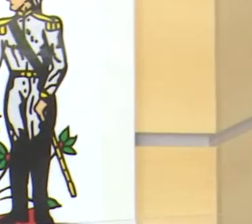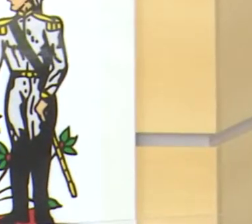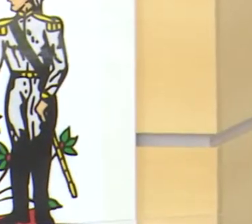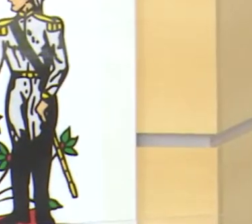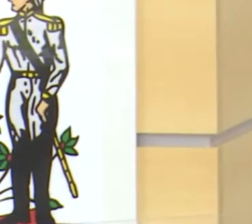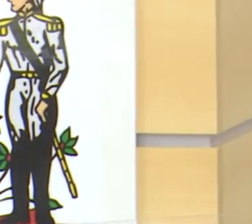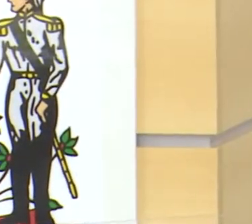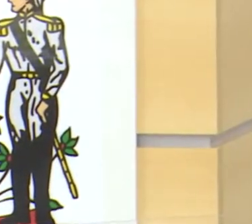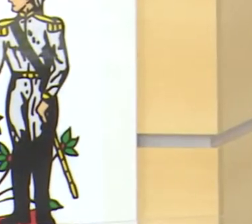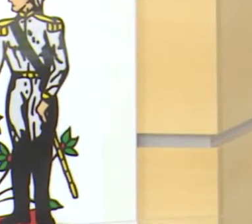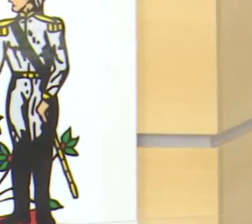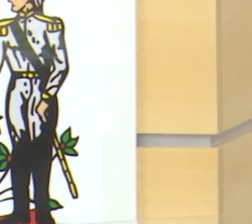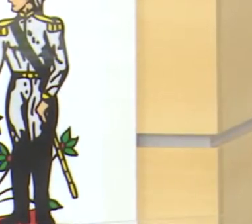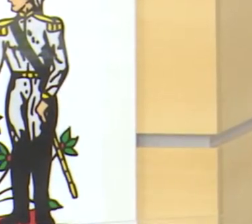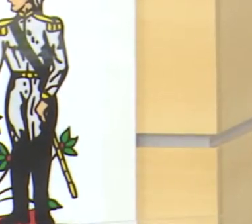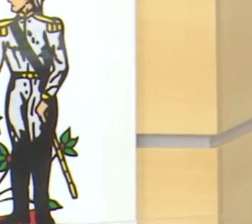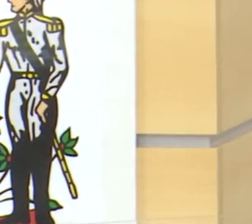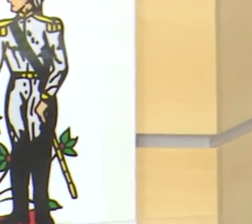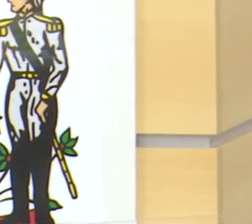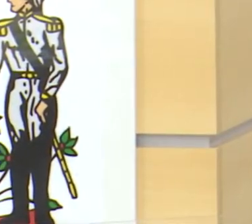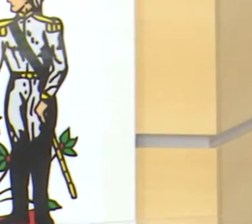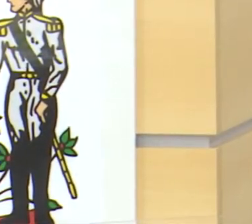E aí